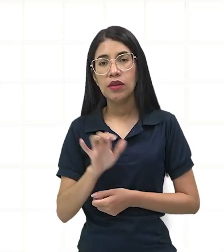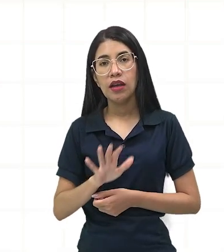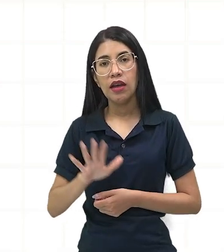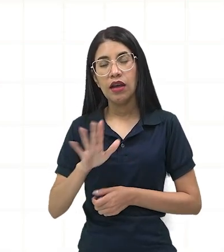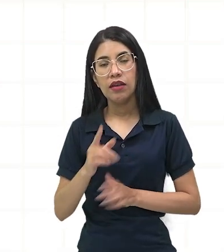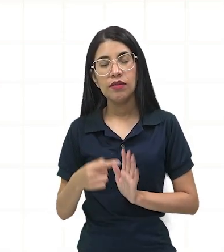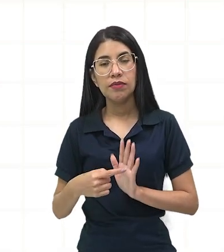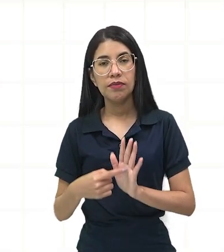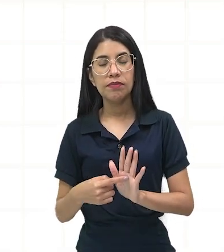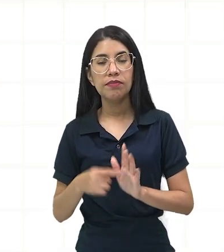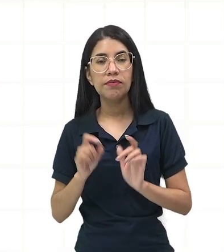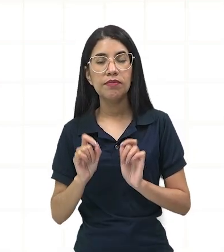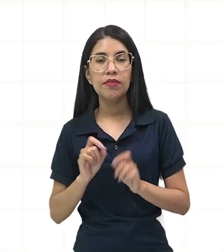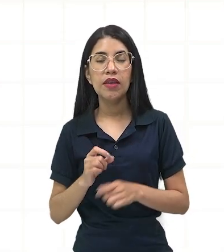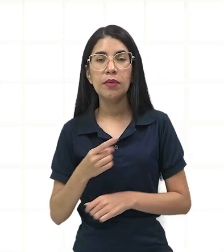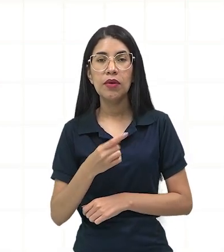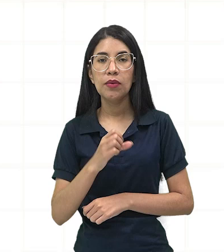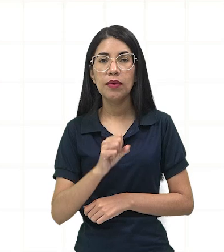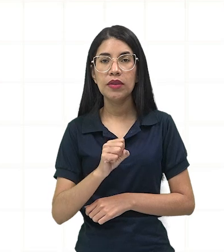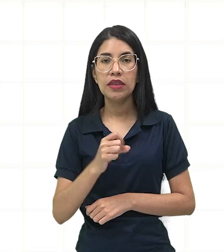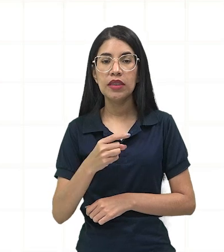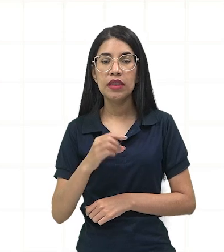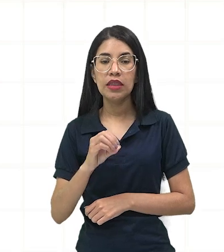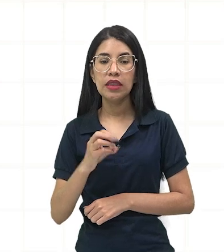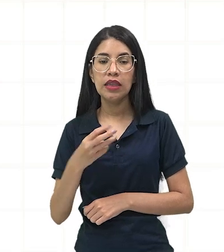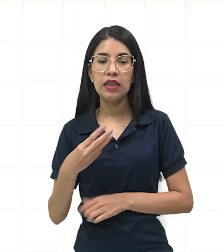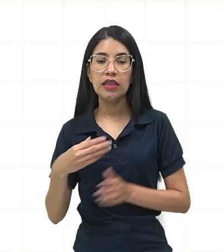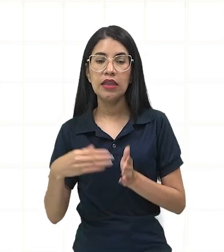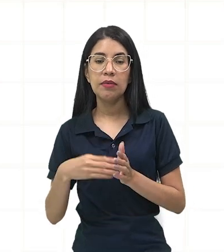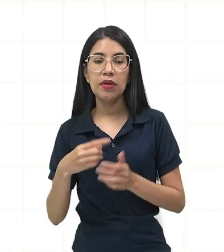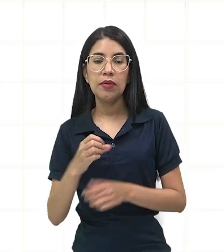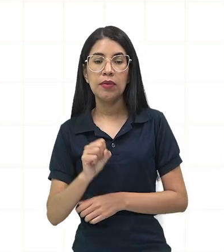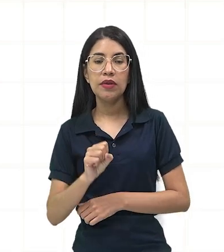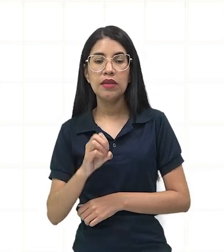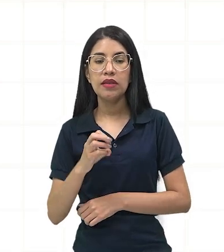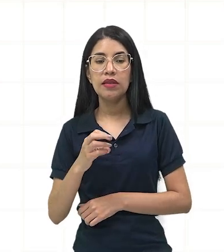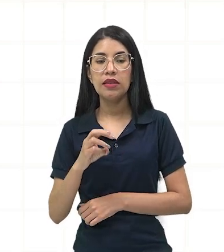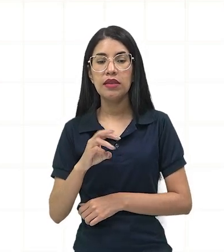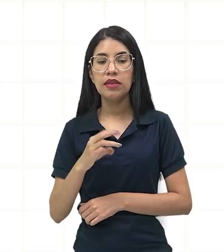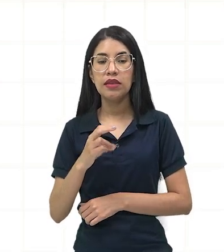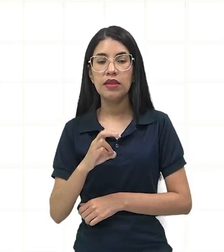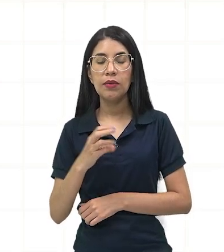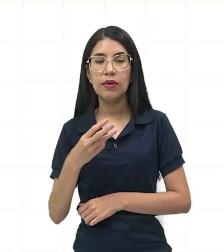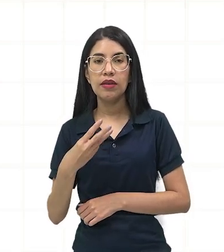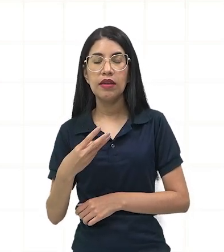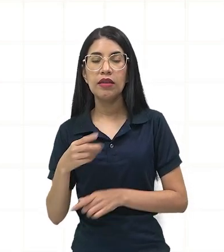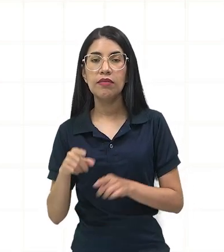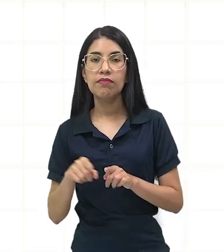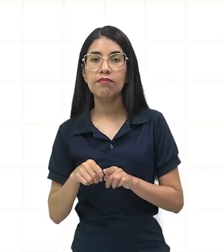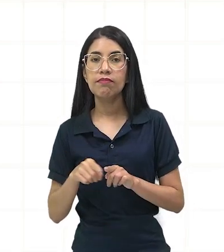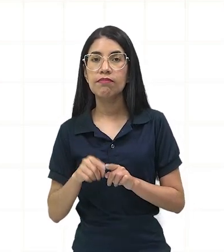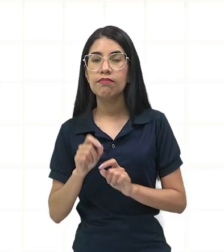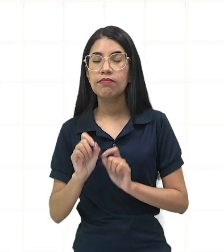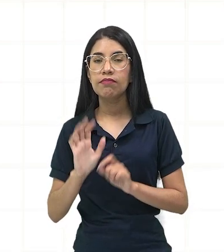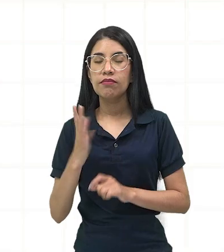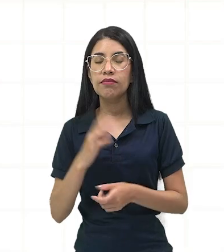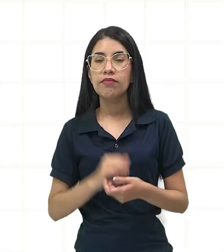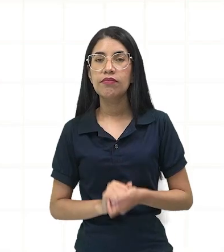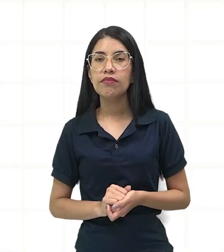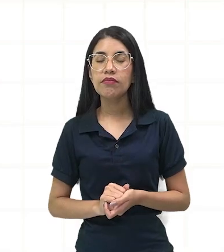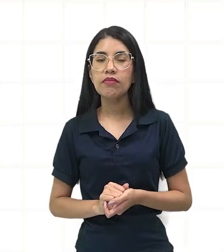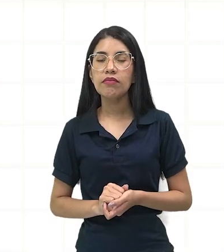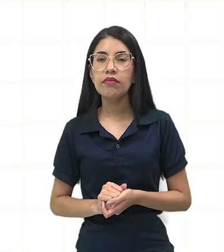de 1803 a 1853, na expansão territorial dos Estados Unidos, a gente tem aí o primeiro, né,